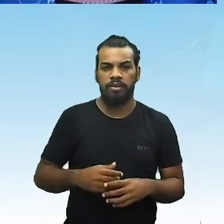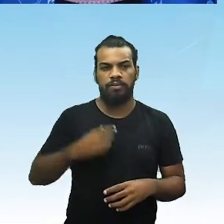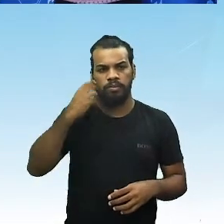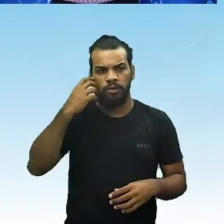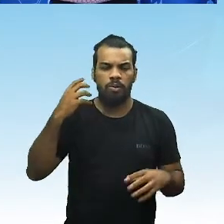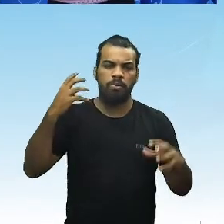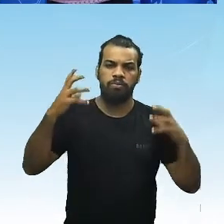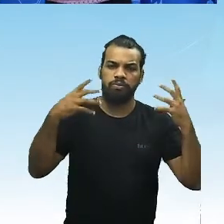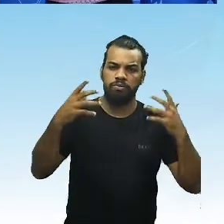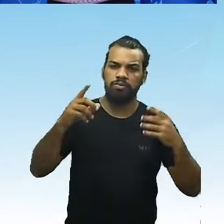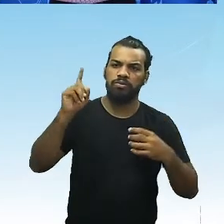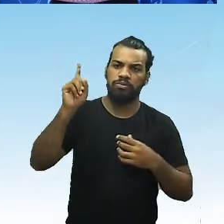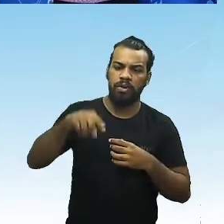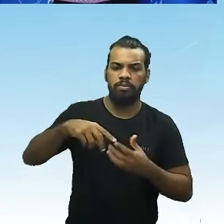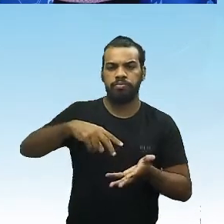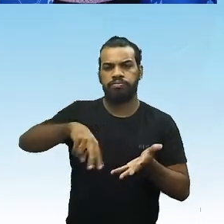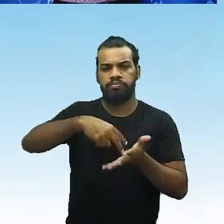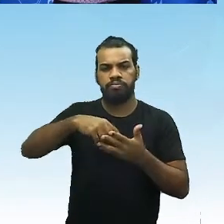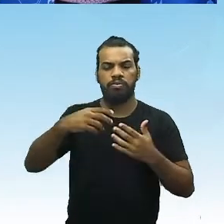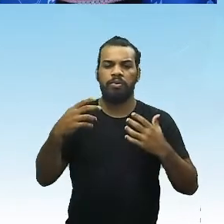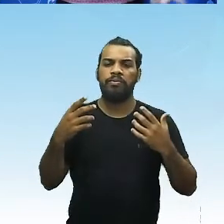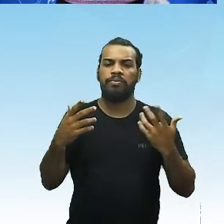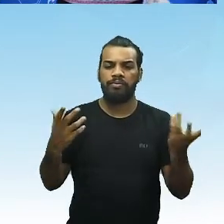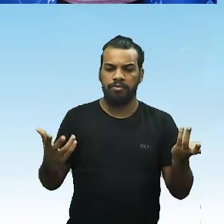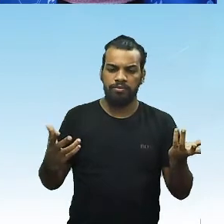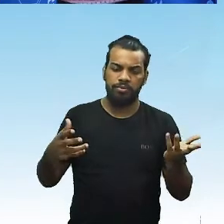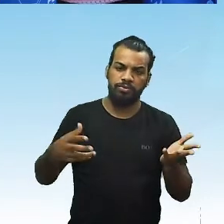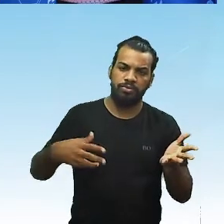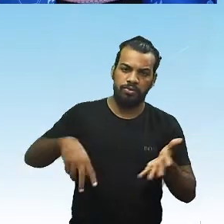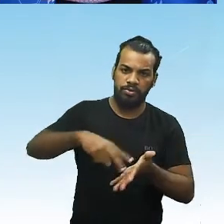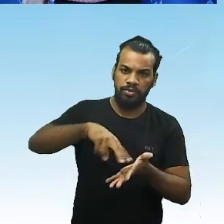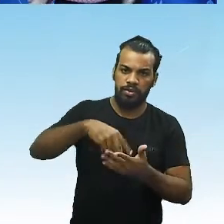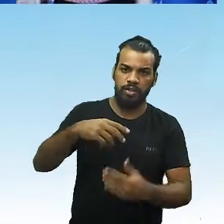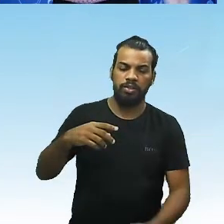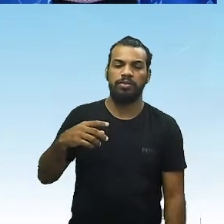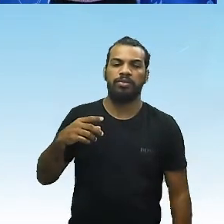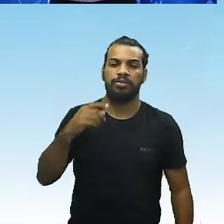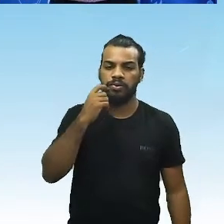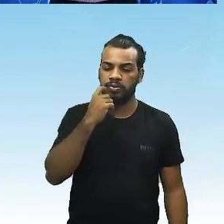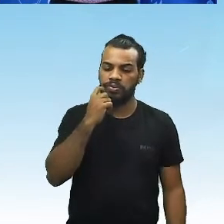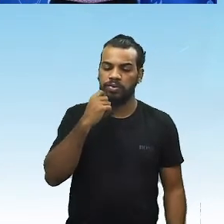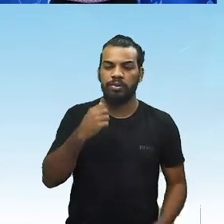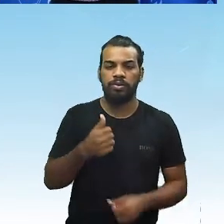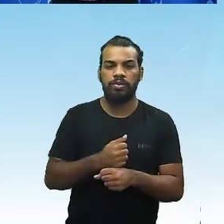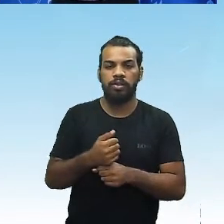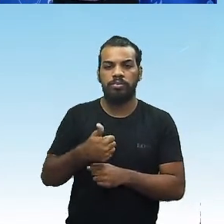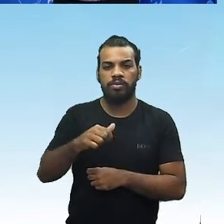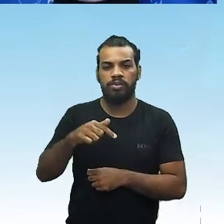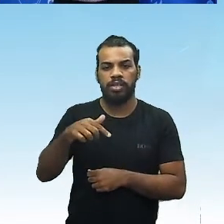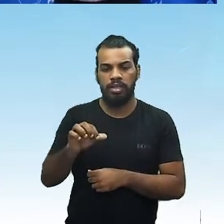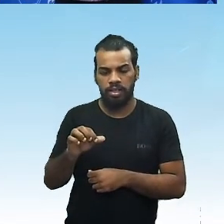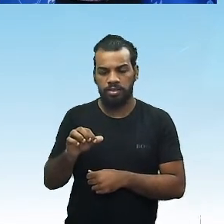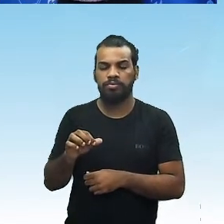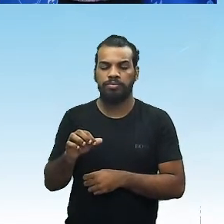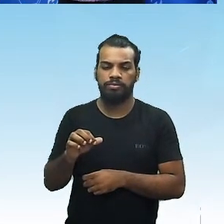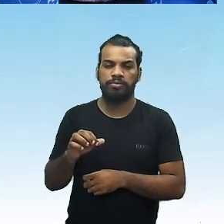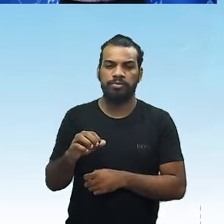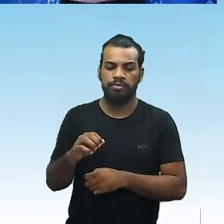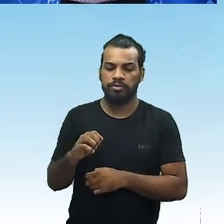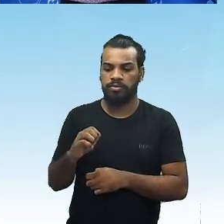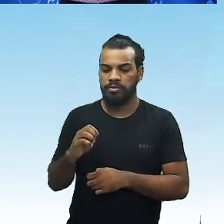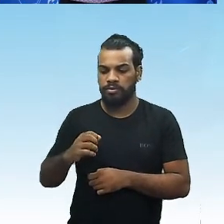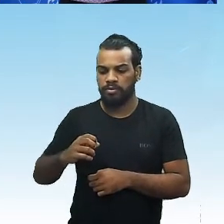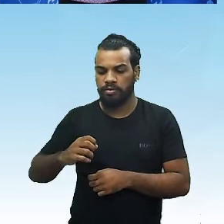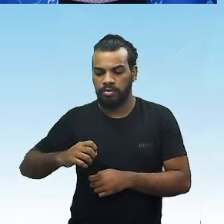que era a música mais assim, dançando, que tocava nas discotecas, por isso que é disco music, né? Dos anos 70, mas que eles